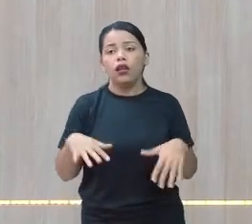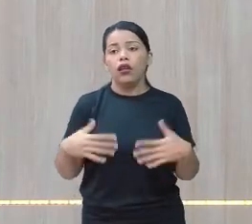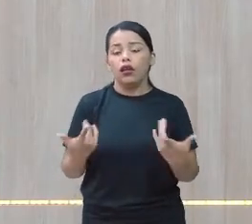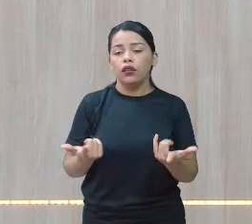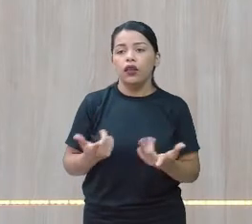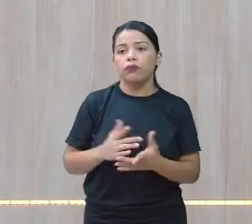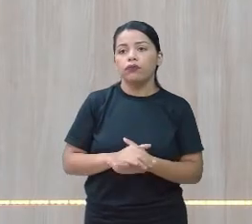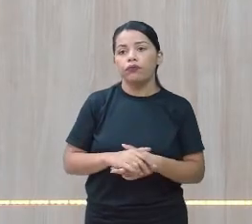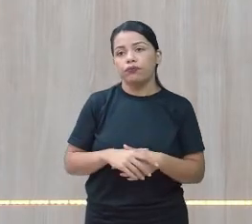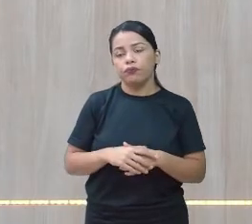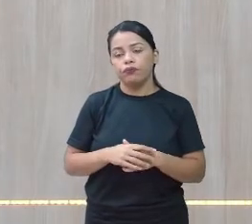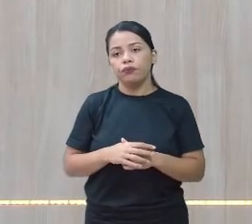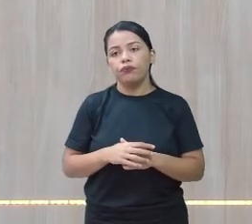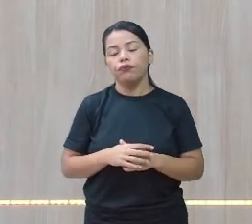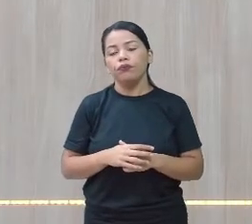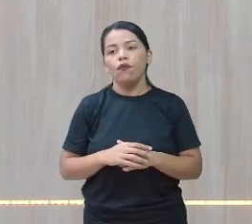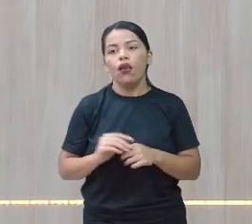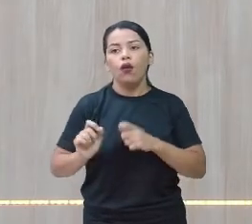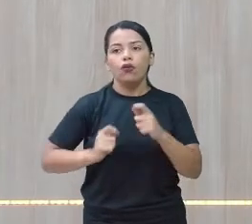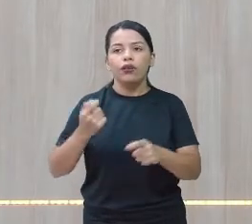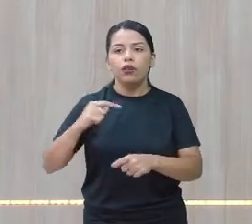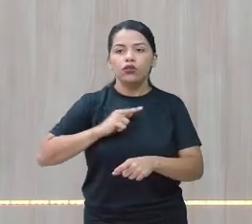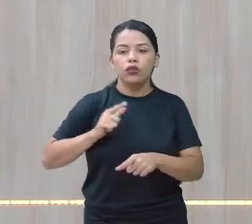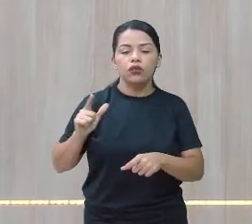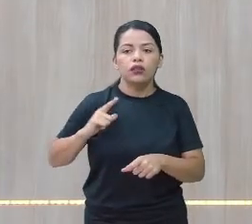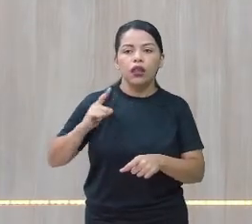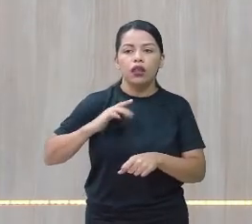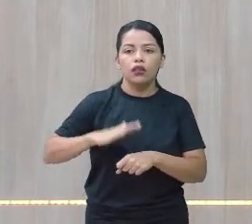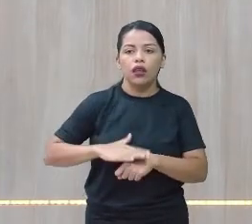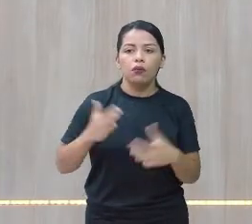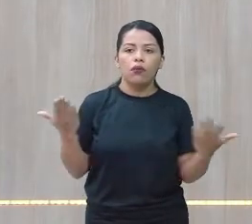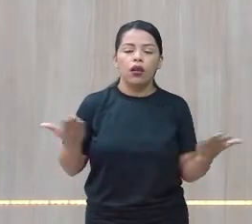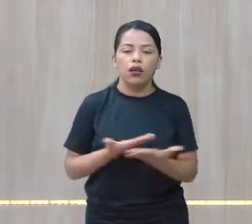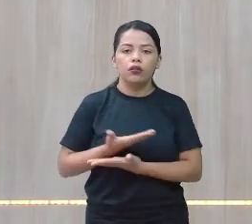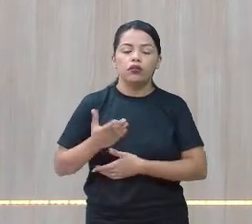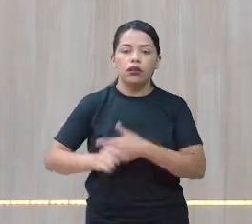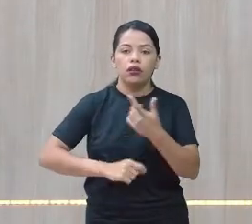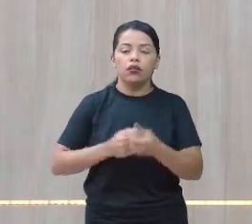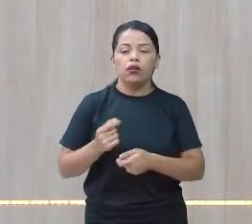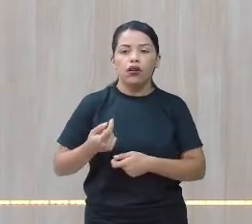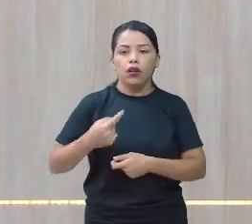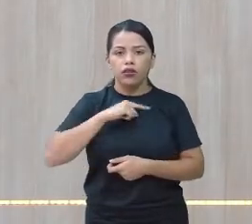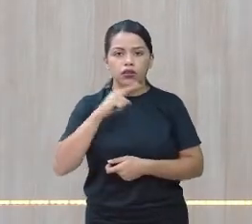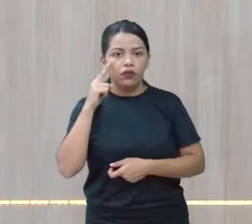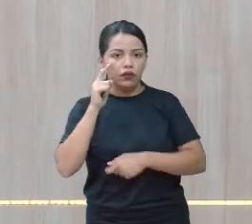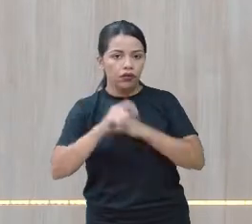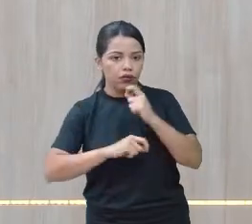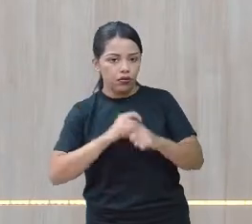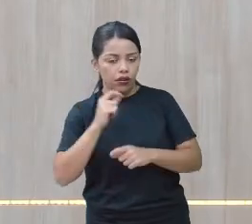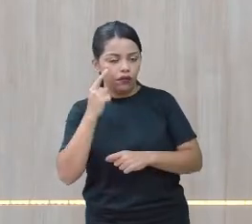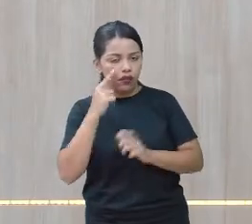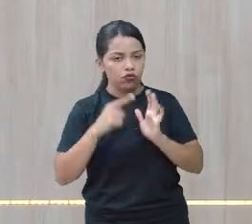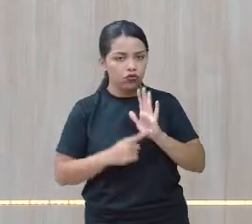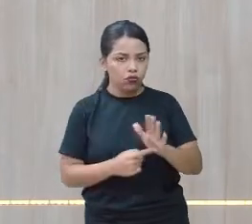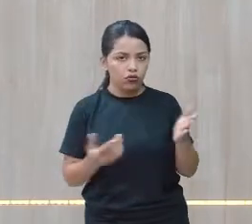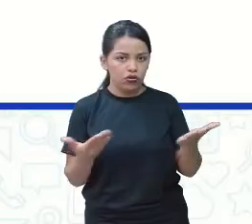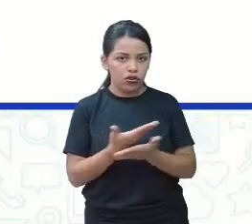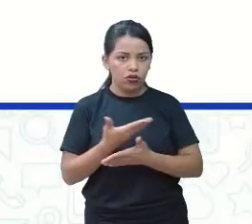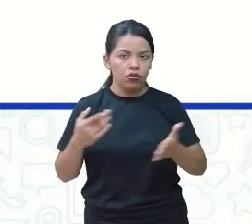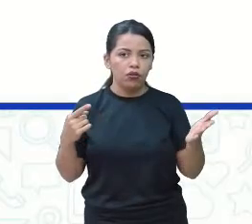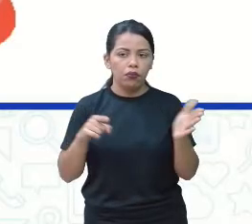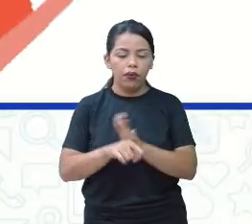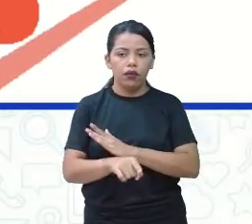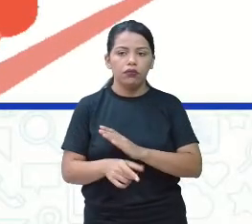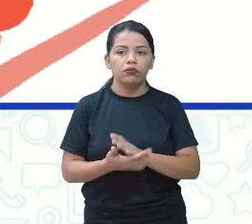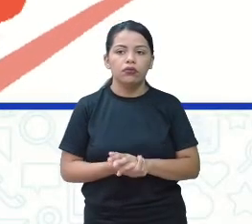que é que nós temos mais? Veja, aí a gente vai falar a questão dos reflexos, né? Olha o que eu estou trazendo como questionamento.